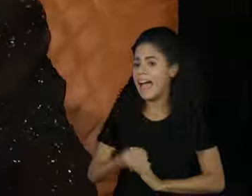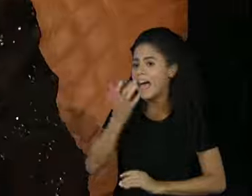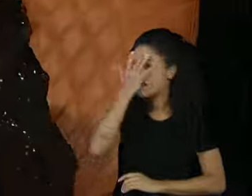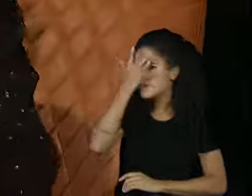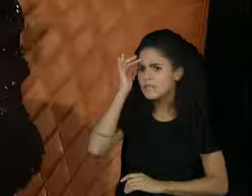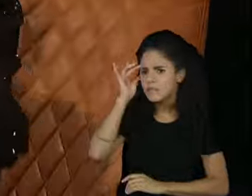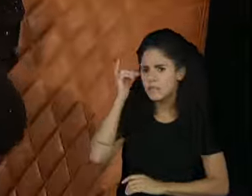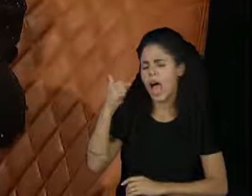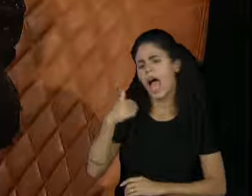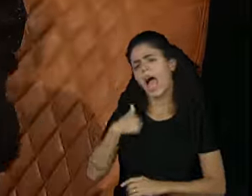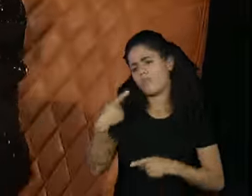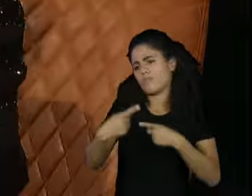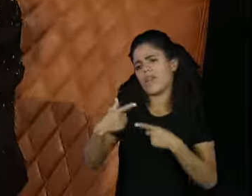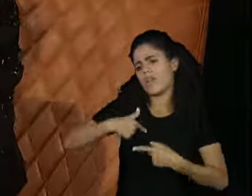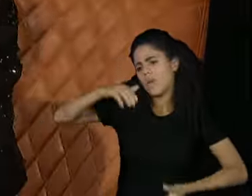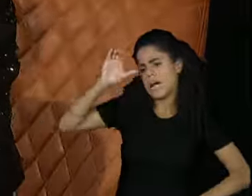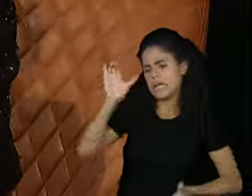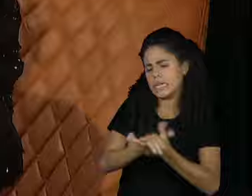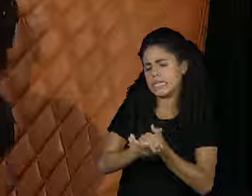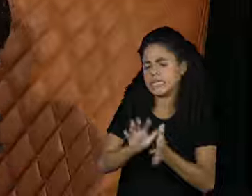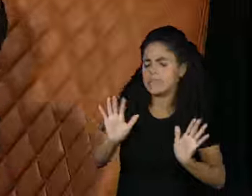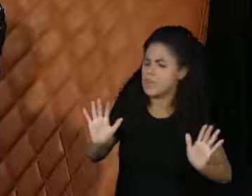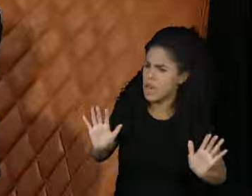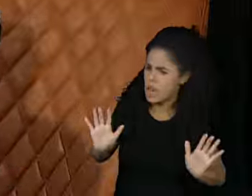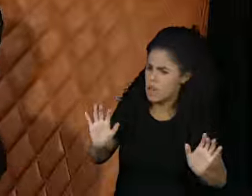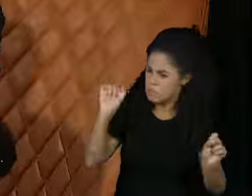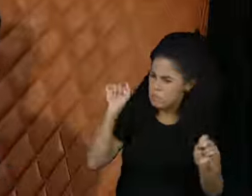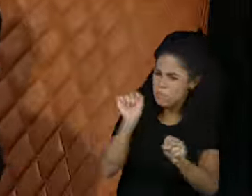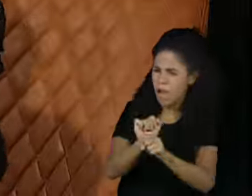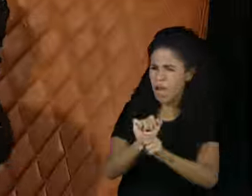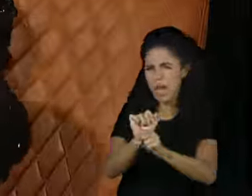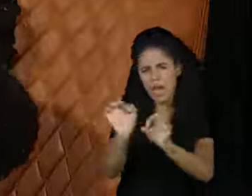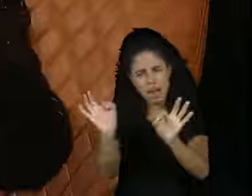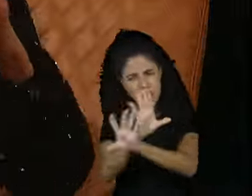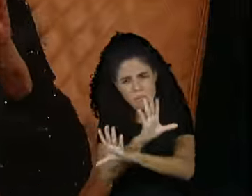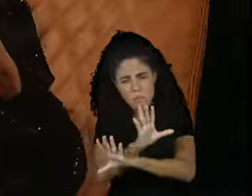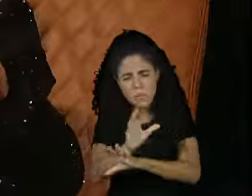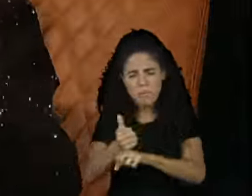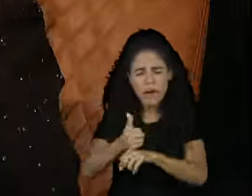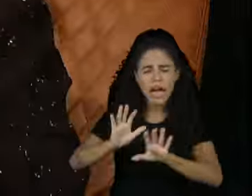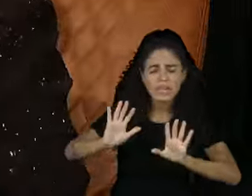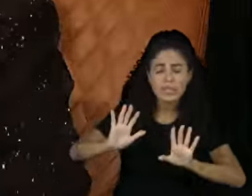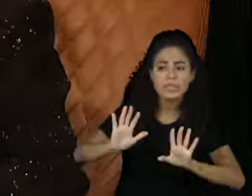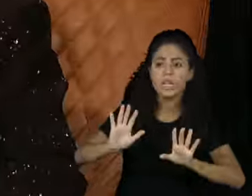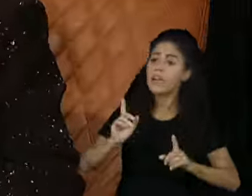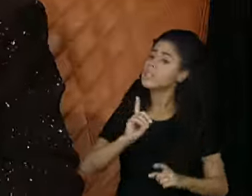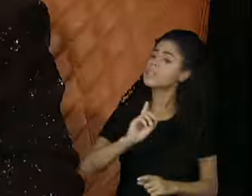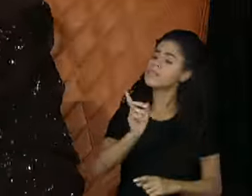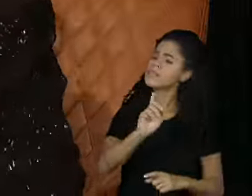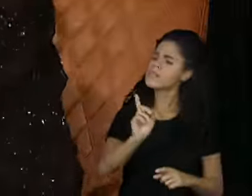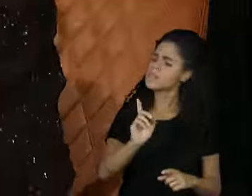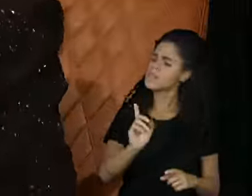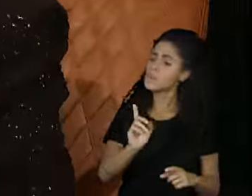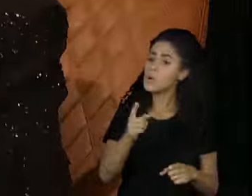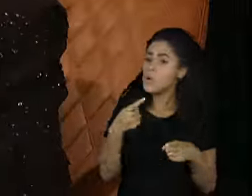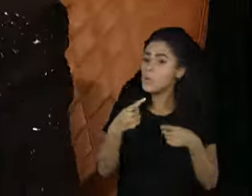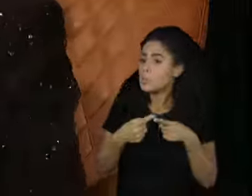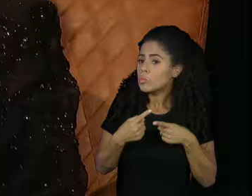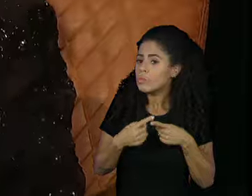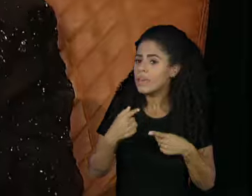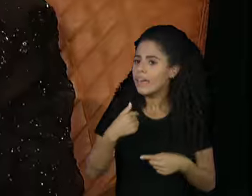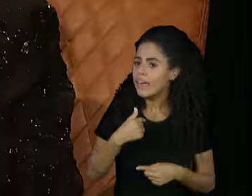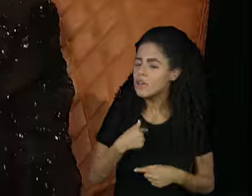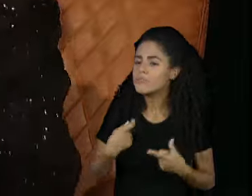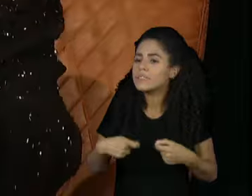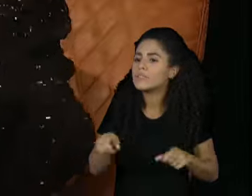porque eu casei exatamente no período, né, ainda, do grande sucesso. Mas não foi por isso, foi exatamente para